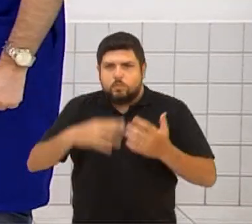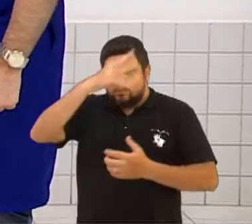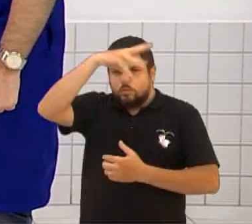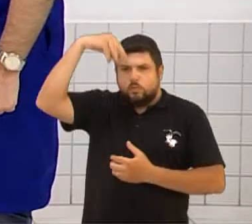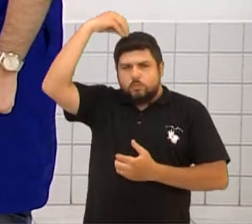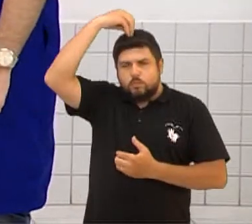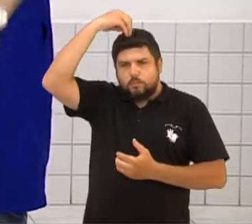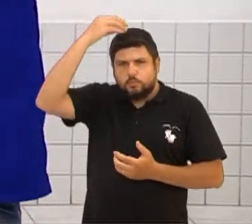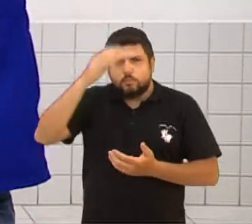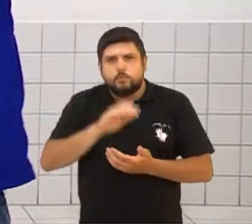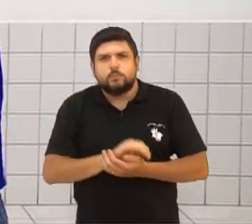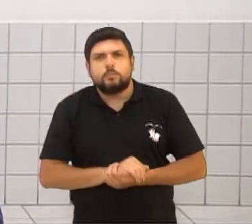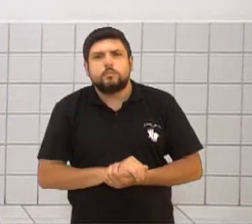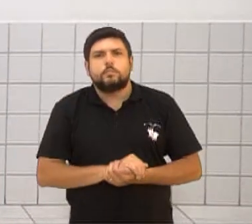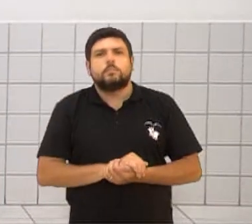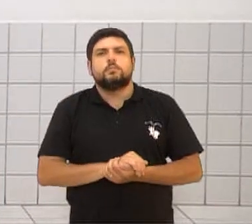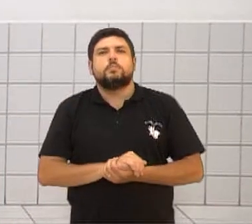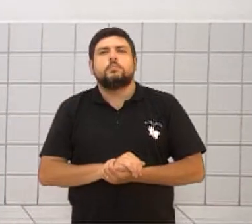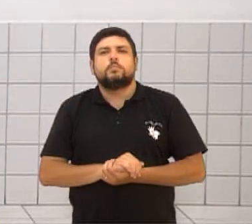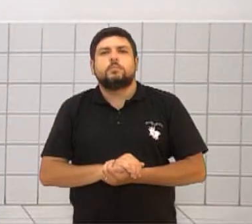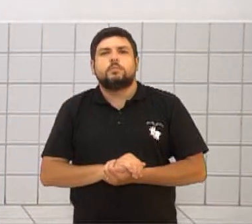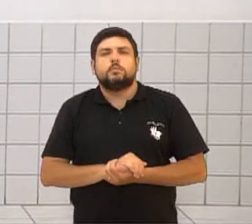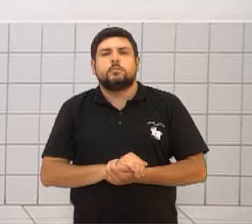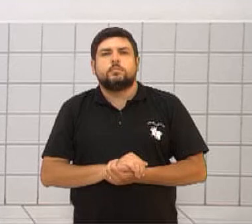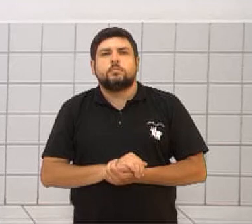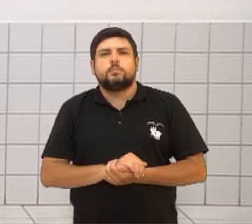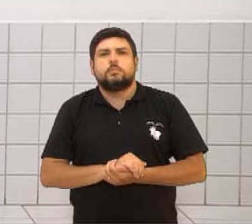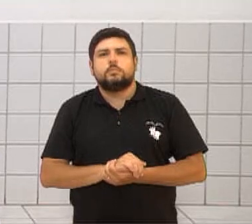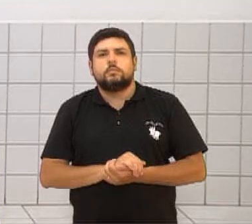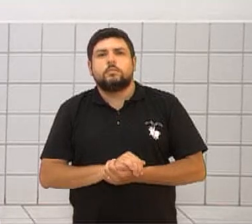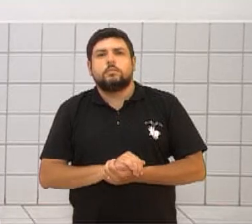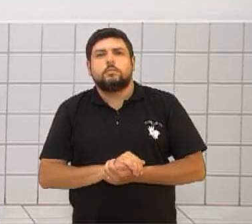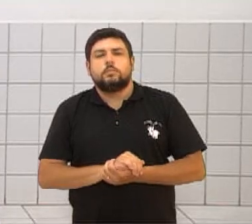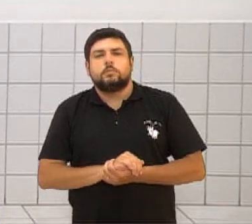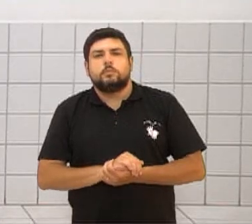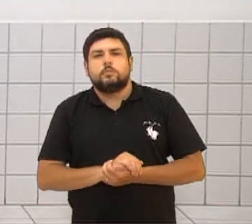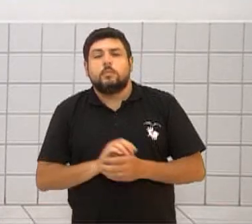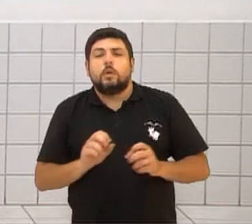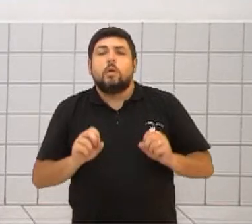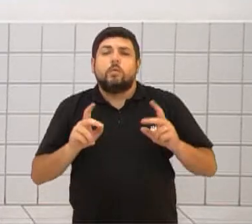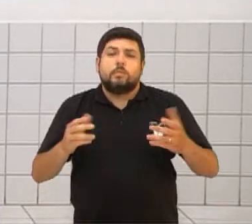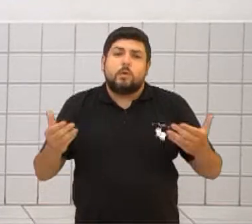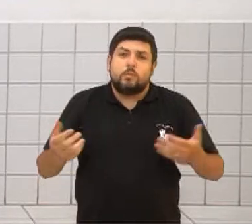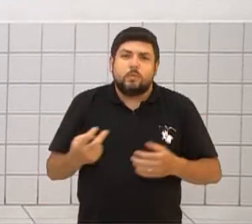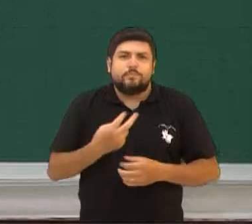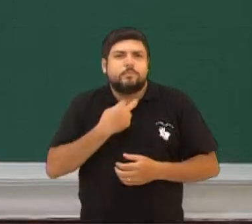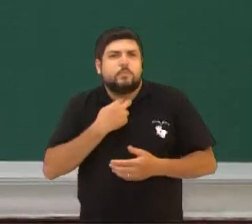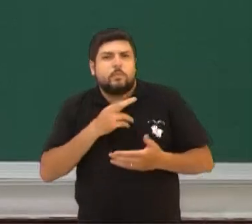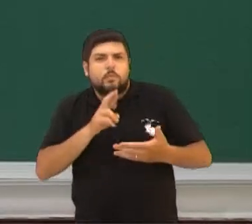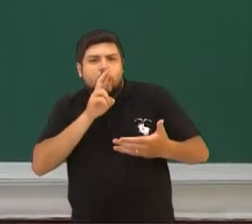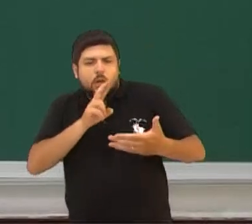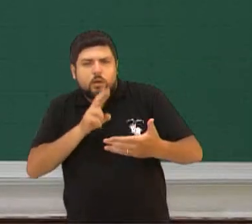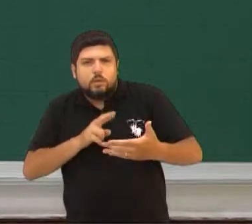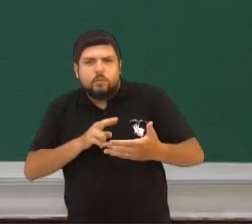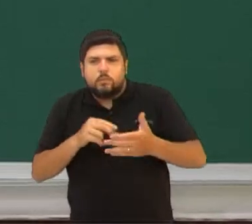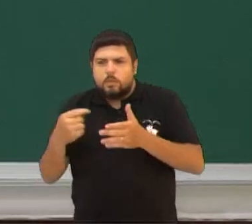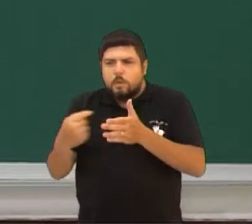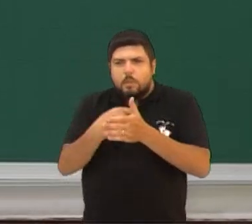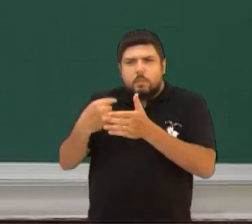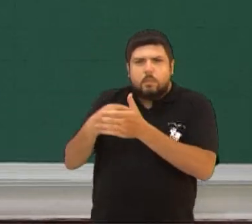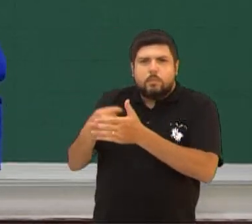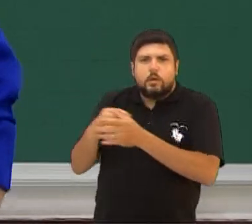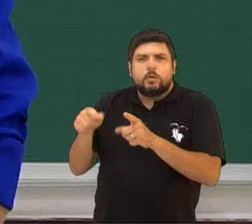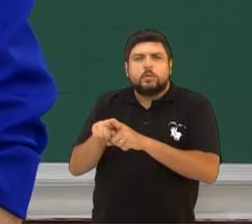mais. Muito bem. Pessoas, olha só, a gente não vai conseguir aqui, não deu tempo de responder a todas as perguntas, a mandar todos os abraços